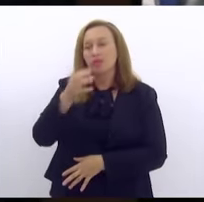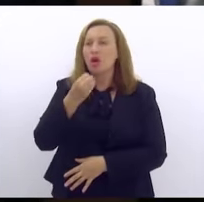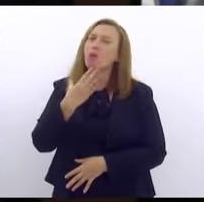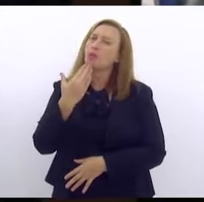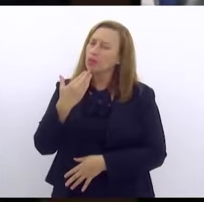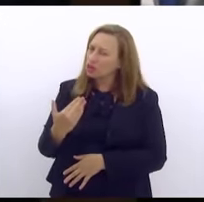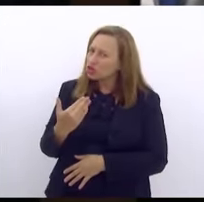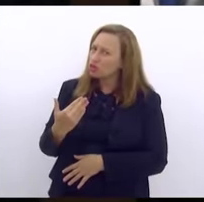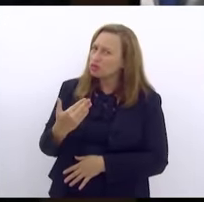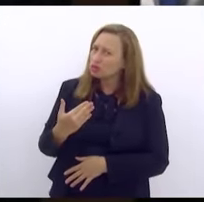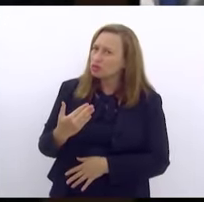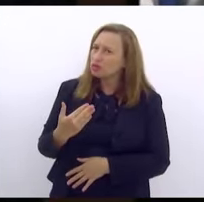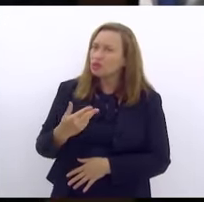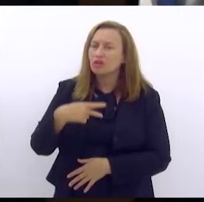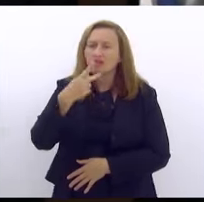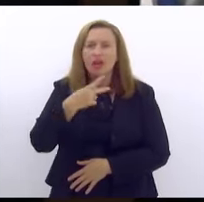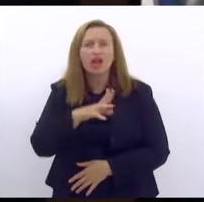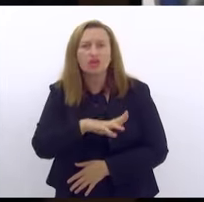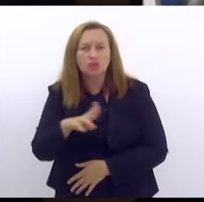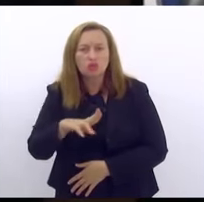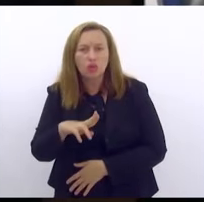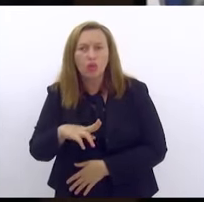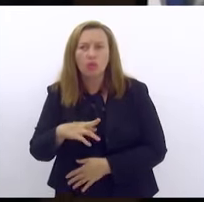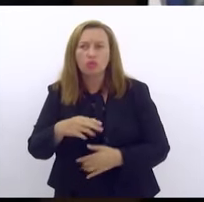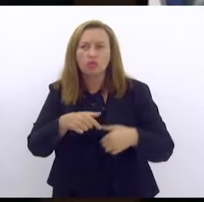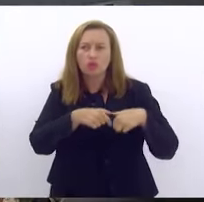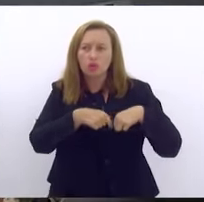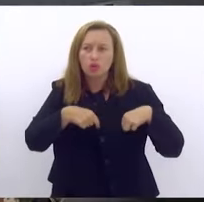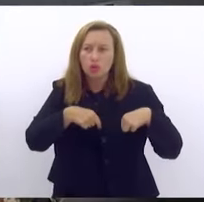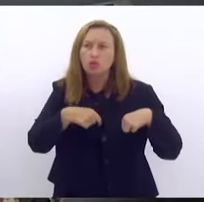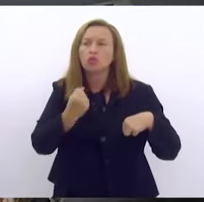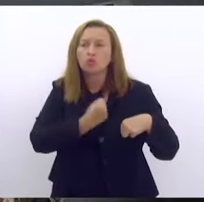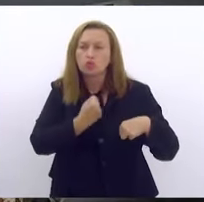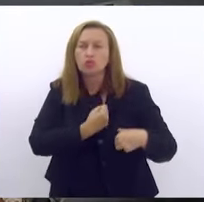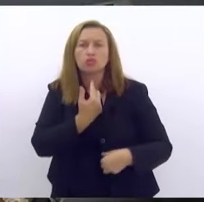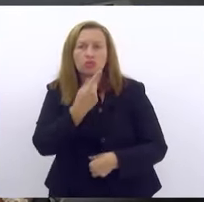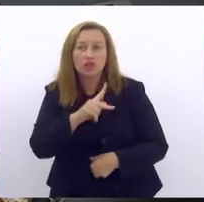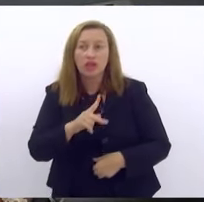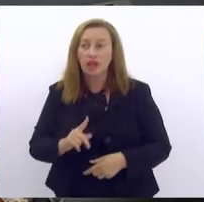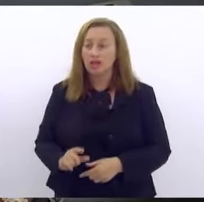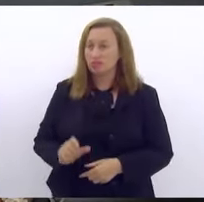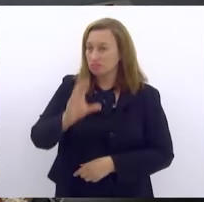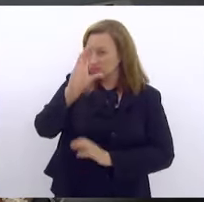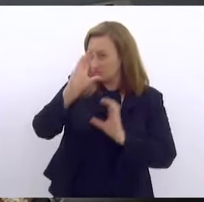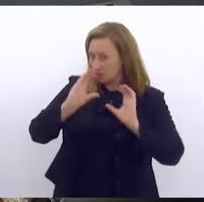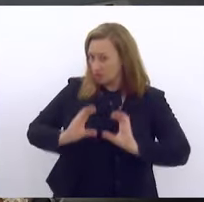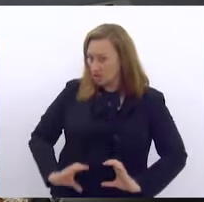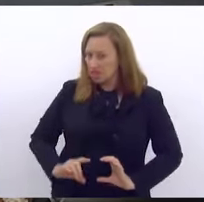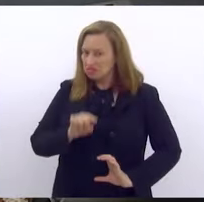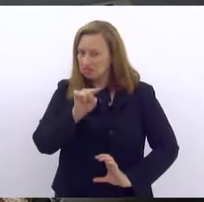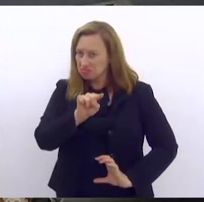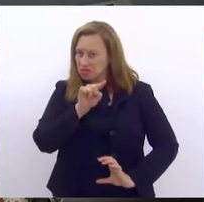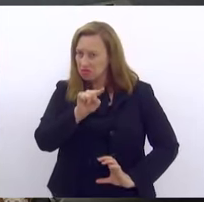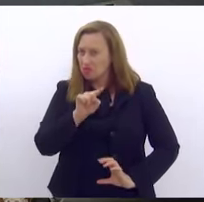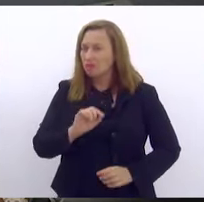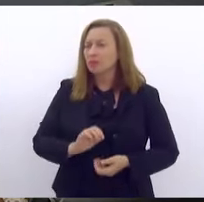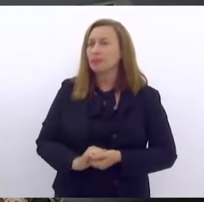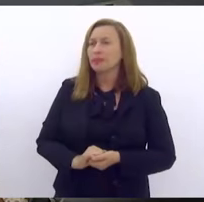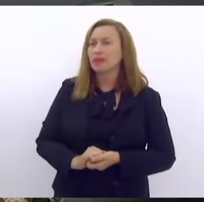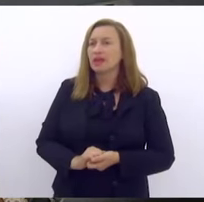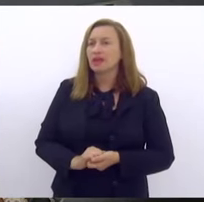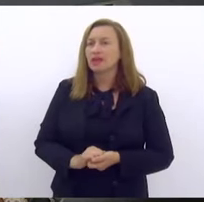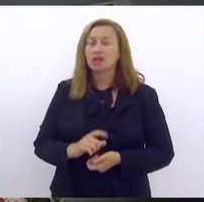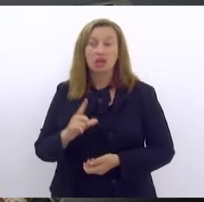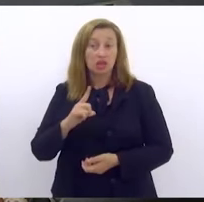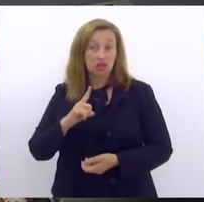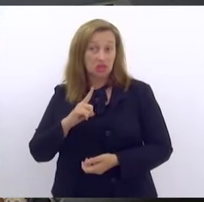se identificasse, pedimos a matrícula dele, e esse cidadão, ele tem